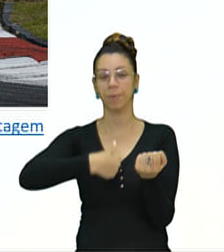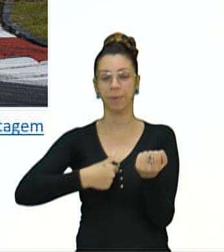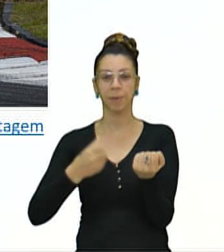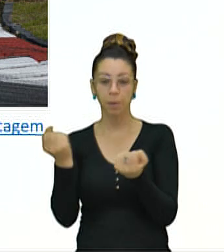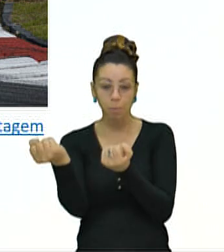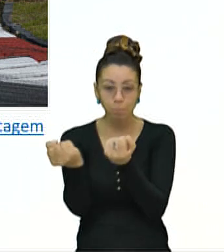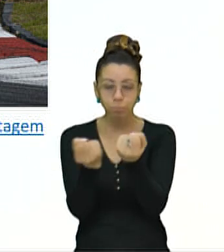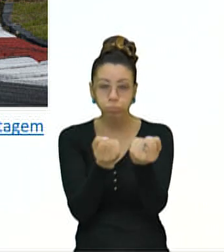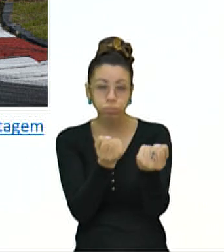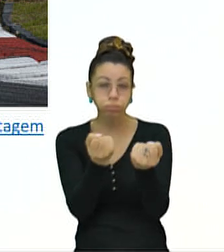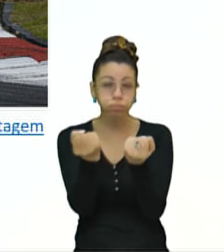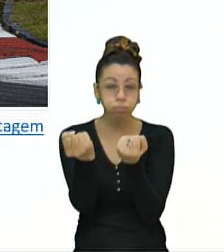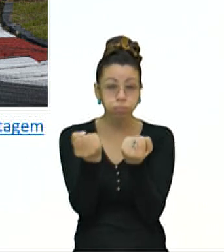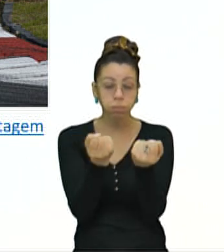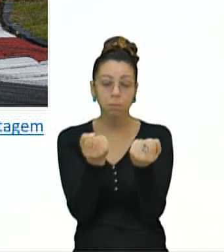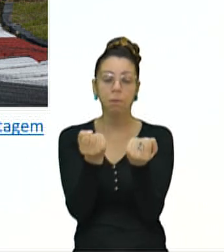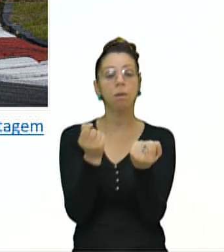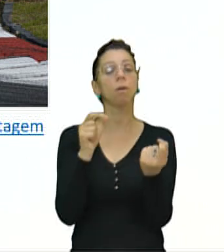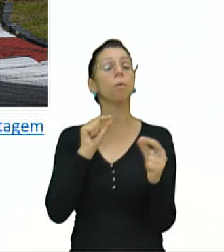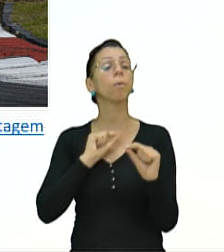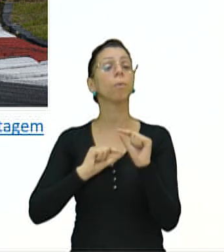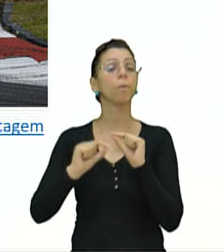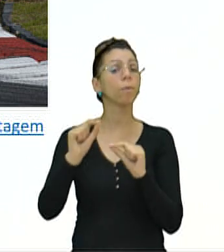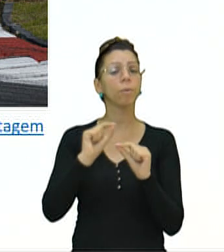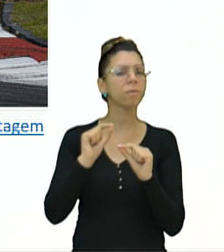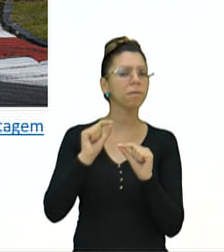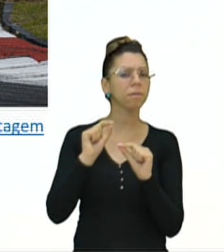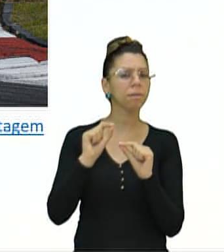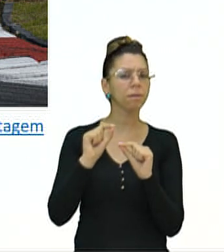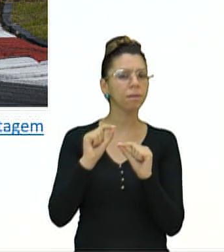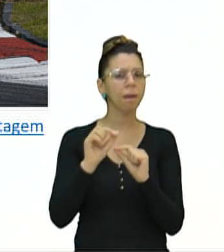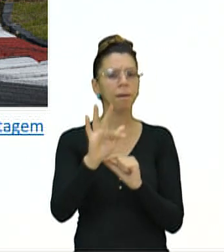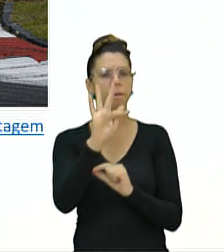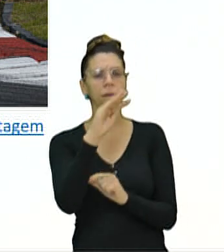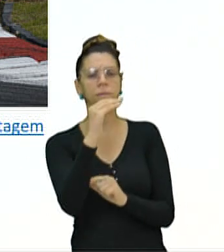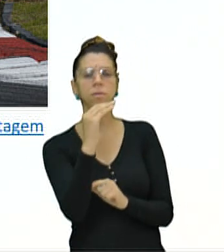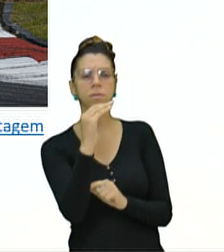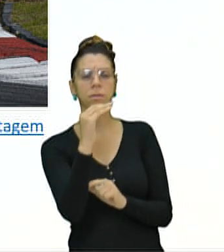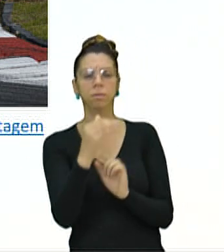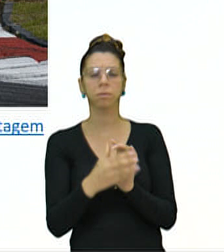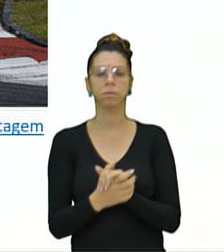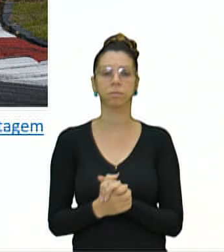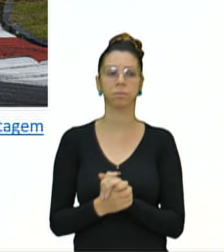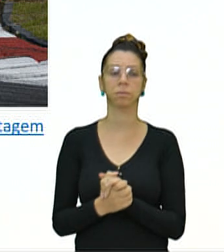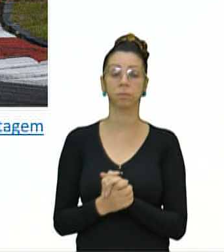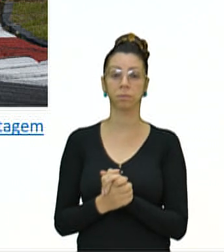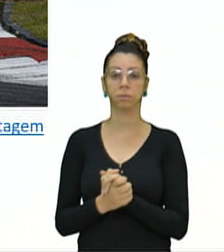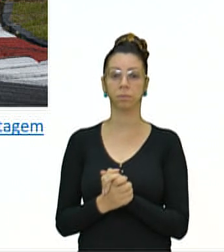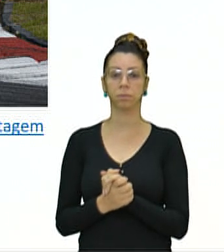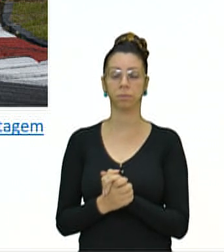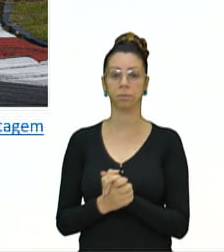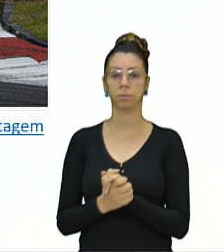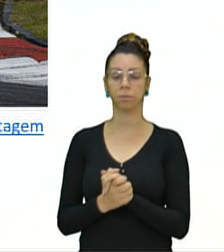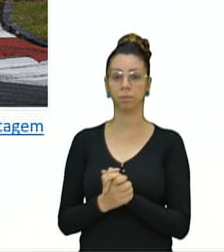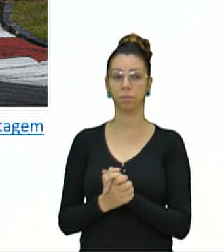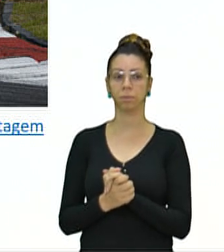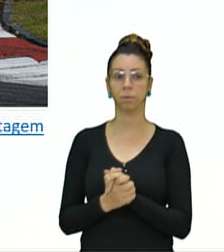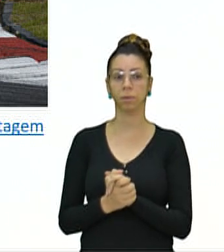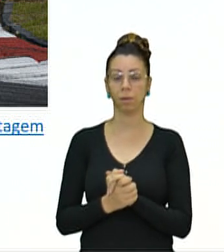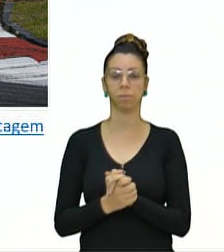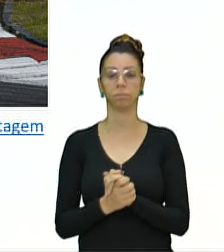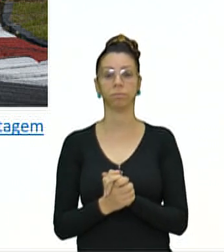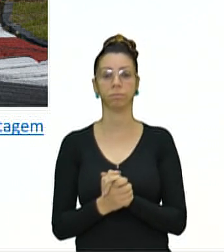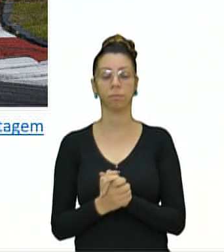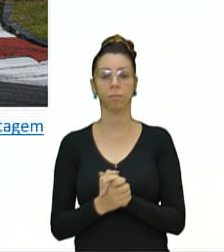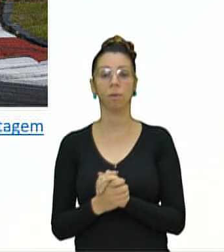1 fazendo a curva, né? Quem que é a força centrípeta nesse caso? É a força de atrito, né? A força de atrito entre o pneu